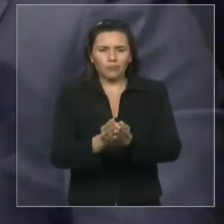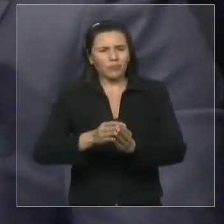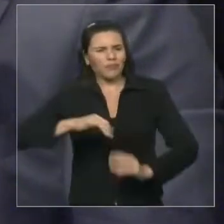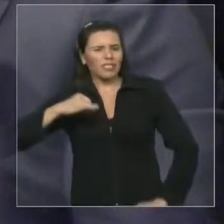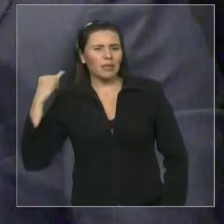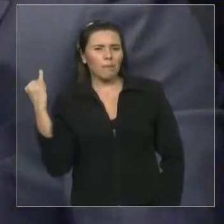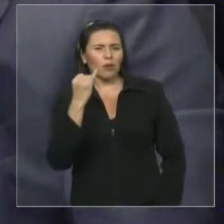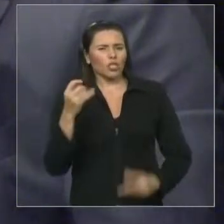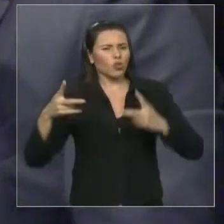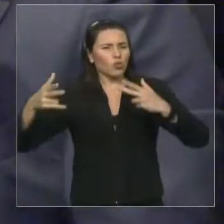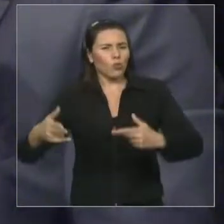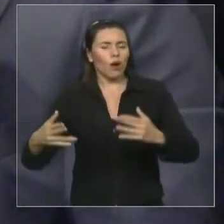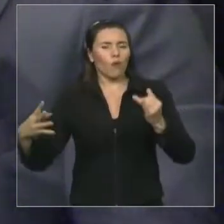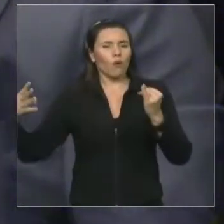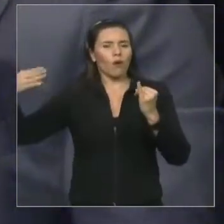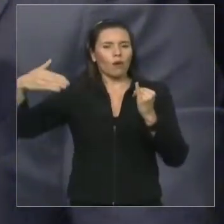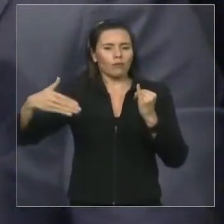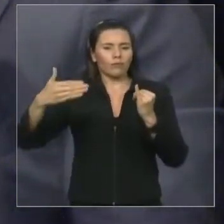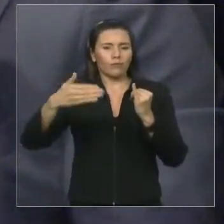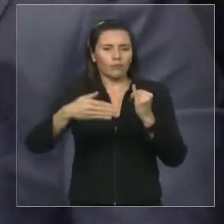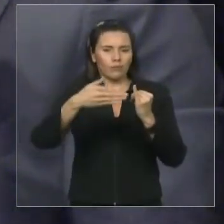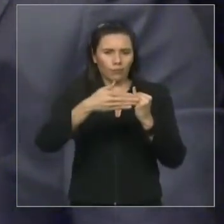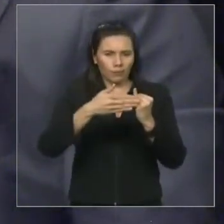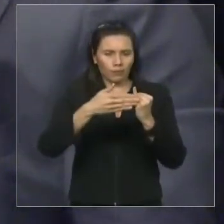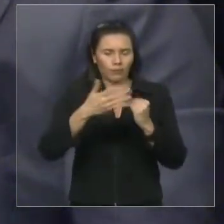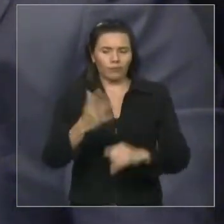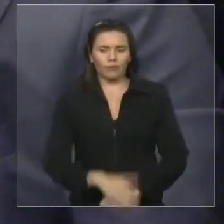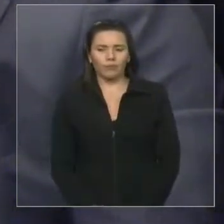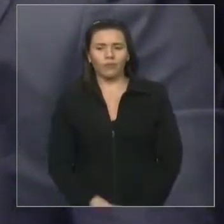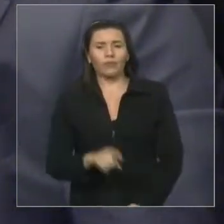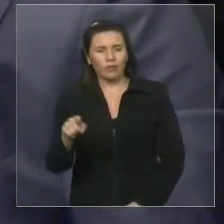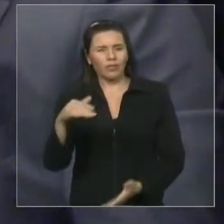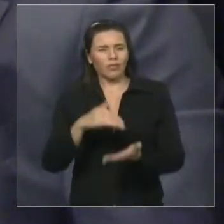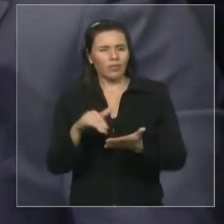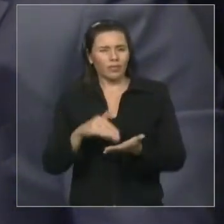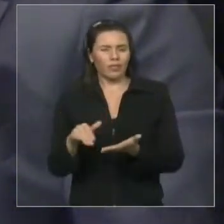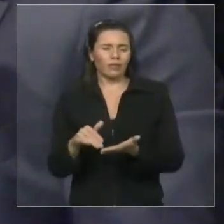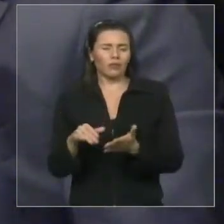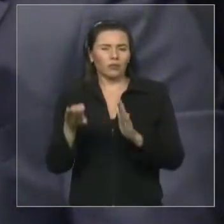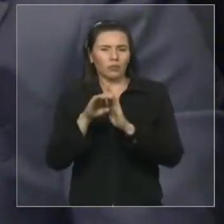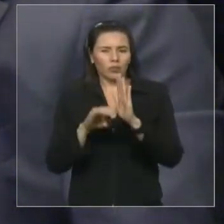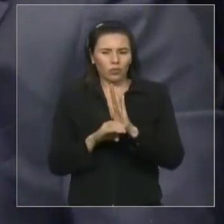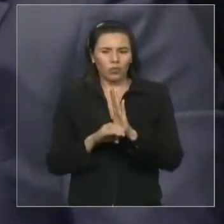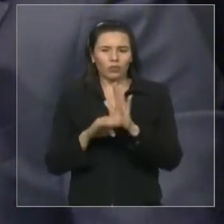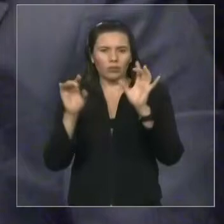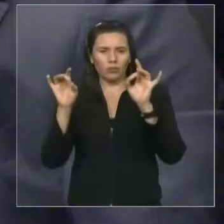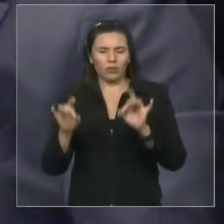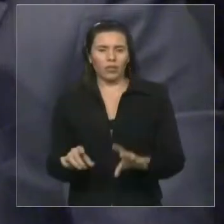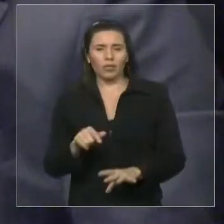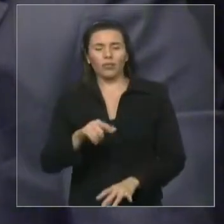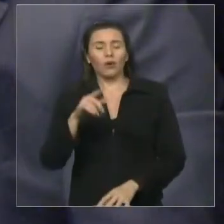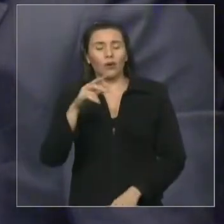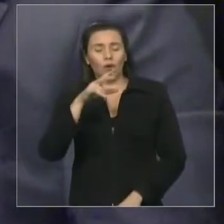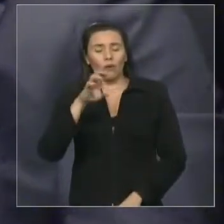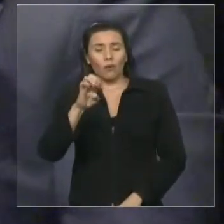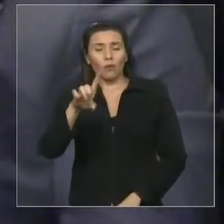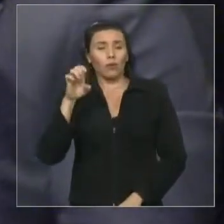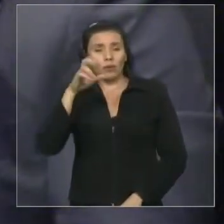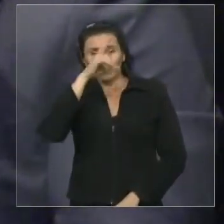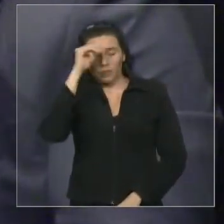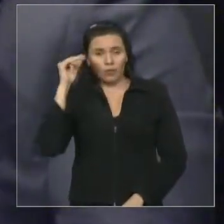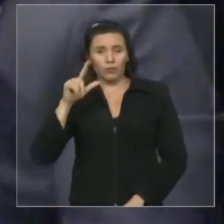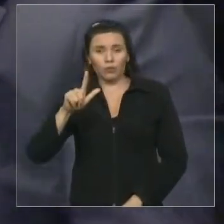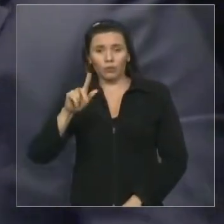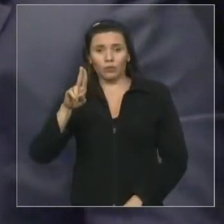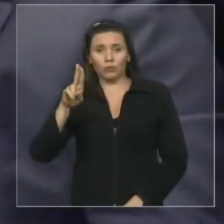o seu amigo, que hoje é secretário Deputado. de projetos especiais no Estado, que é o ex-prefeito Luiz Fernando, Meu sabe da amigo. importância dessa lei, que eu